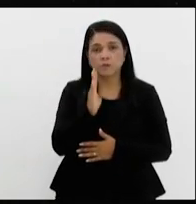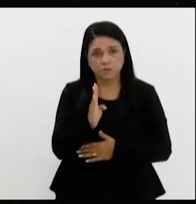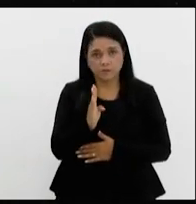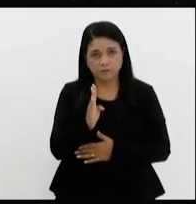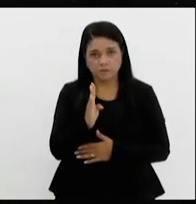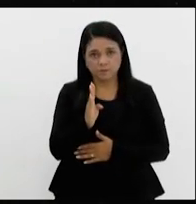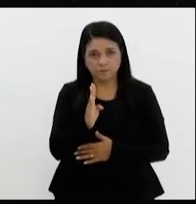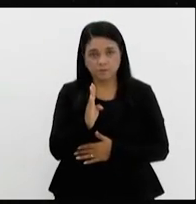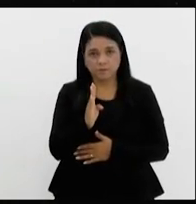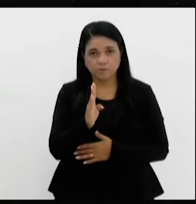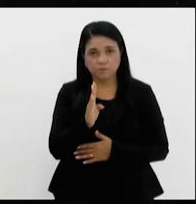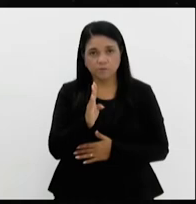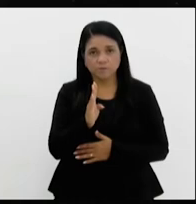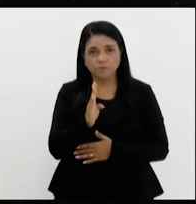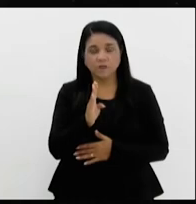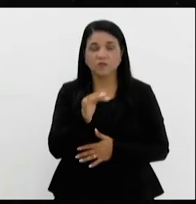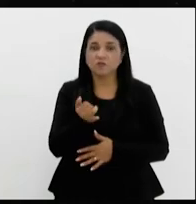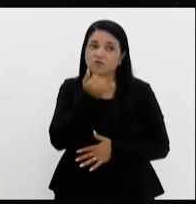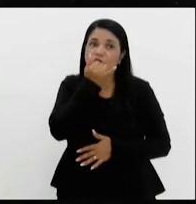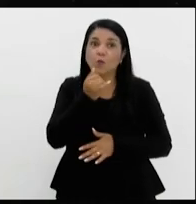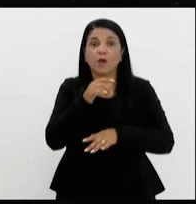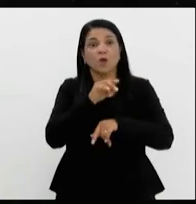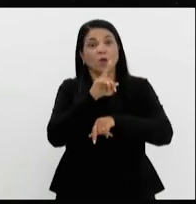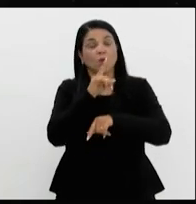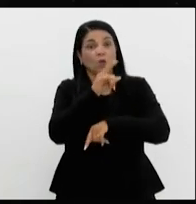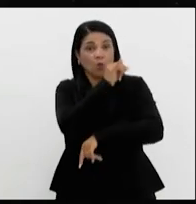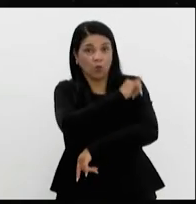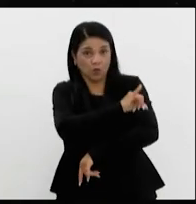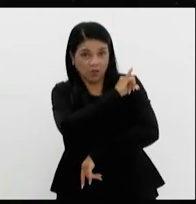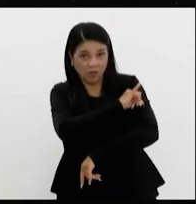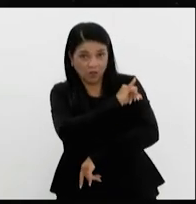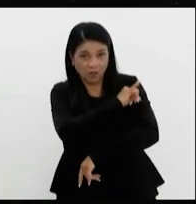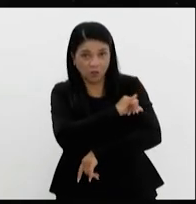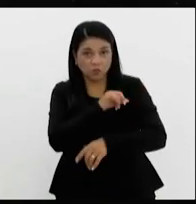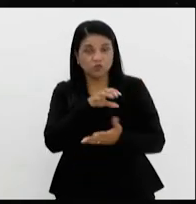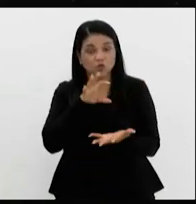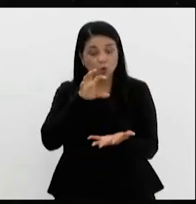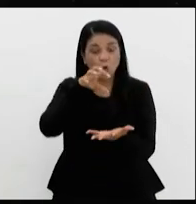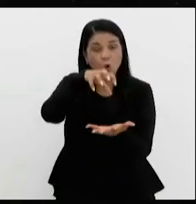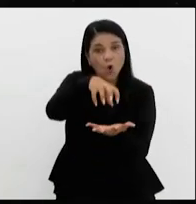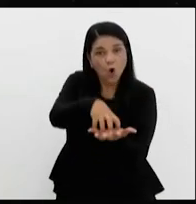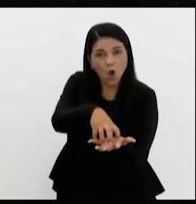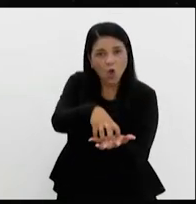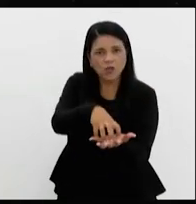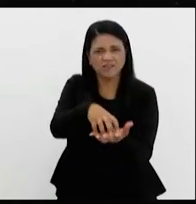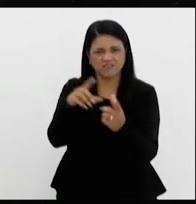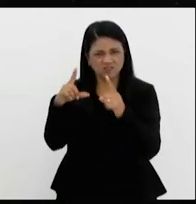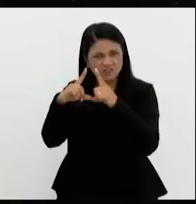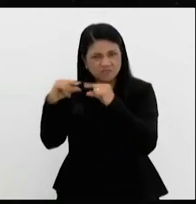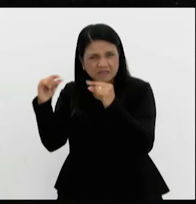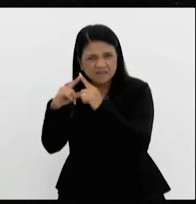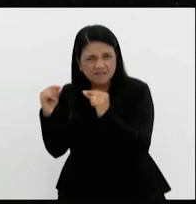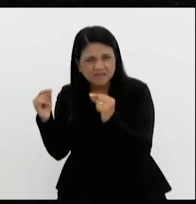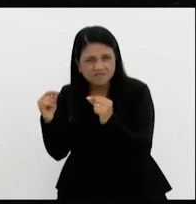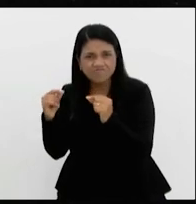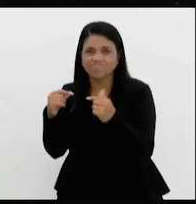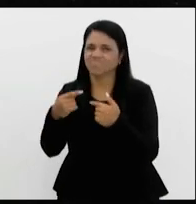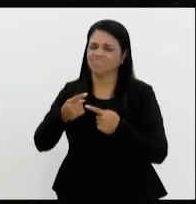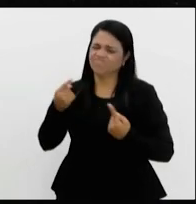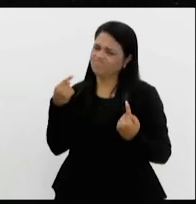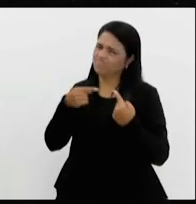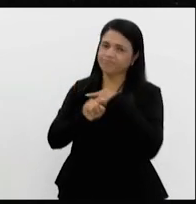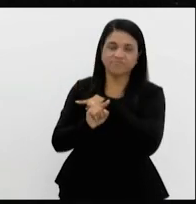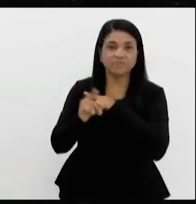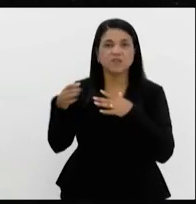de deixar de ser, o Brasil no Rio de Janeiro, de ser colônia de Brasília. Sempre escutamos todos os presidentes falando